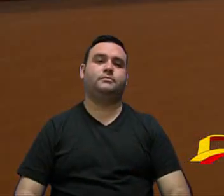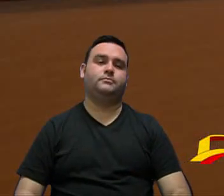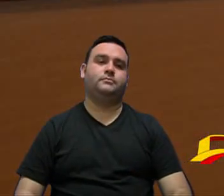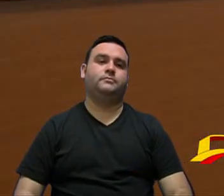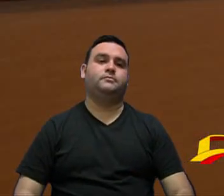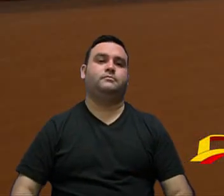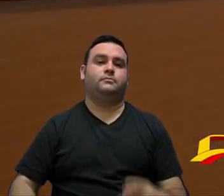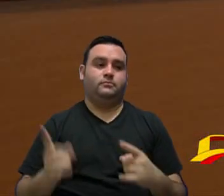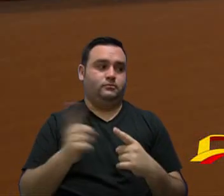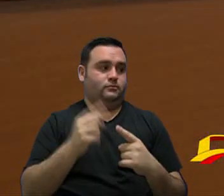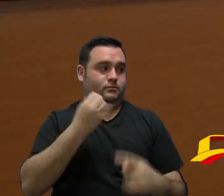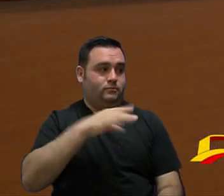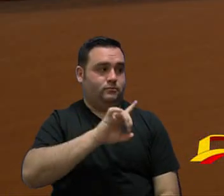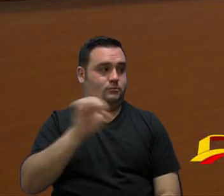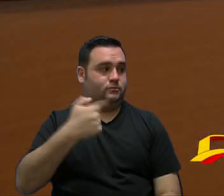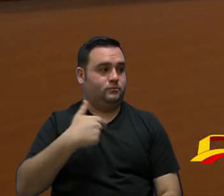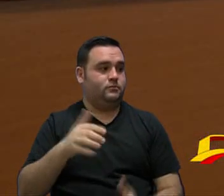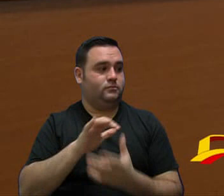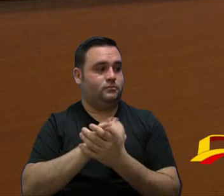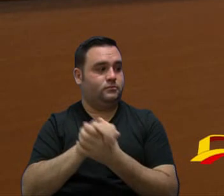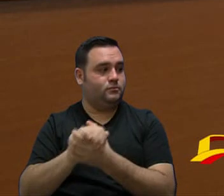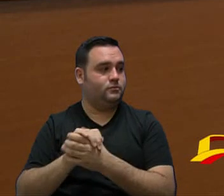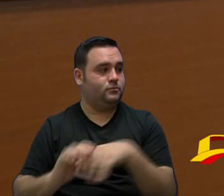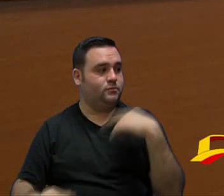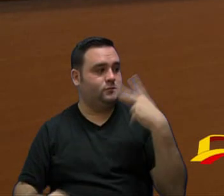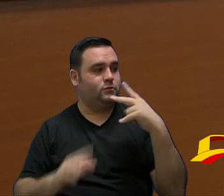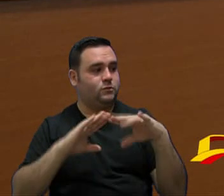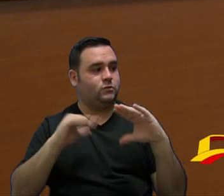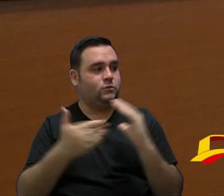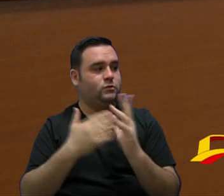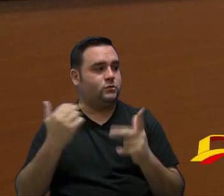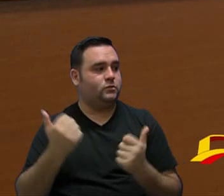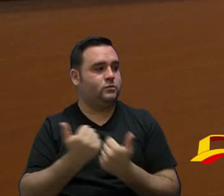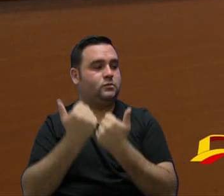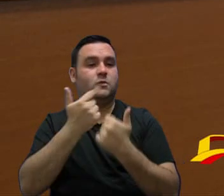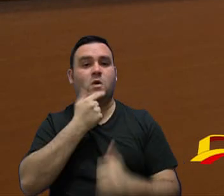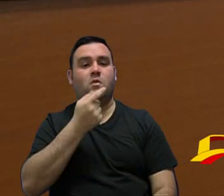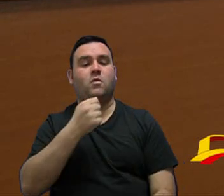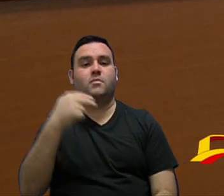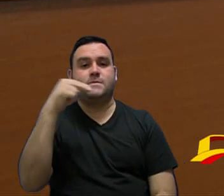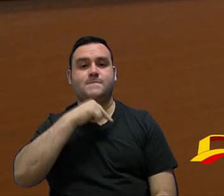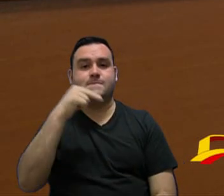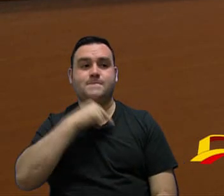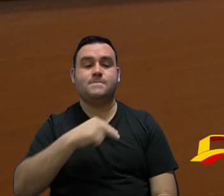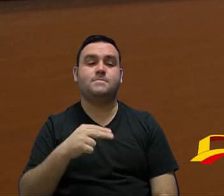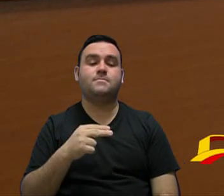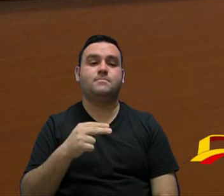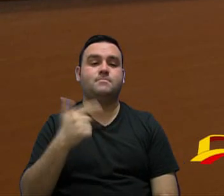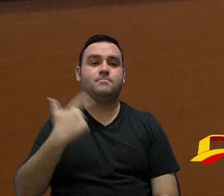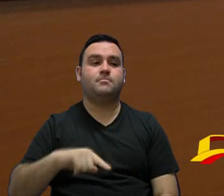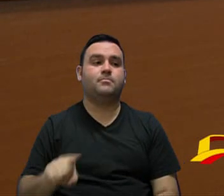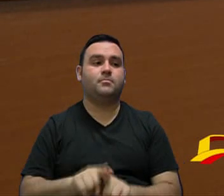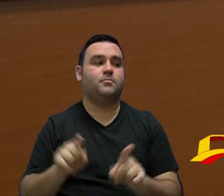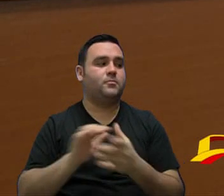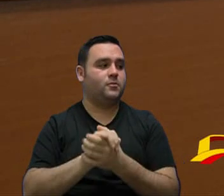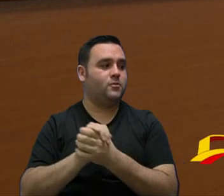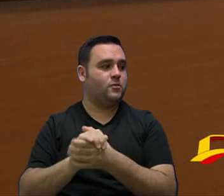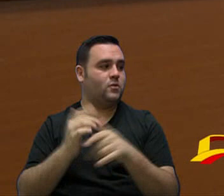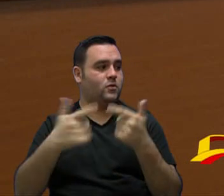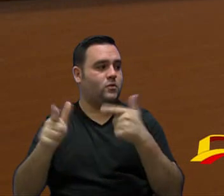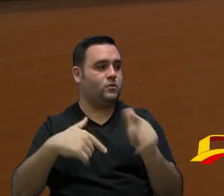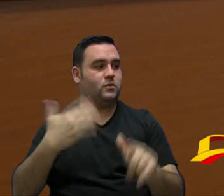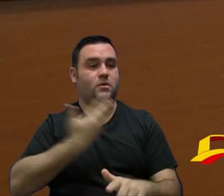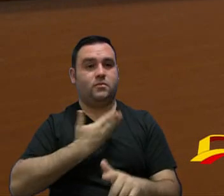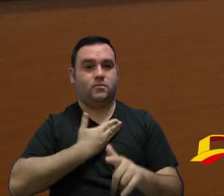bom primeiramente bom dia queria cumprimentar os vereadores na figura do doutor anselmo neto e cumprimentar os